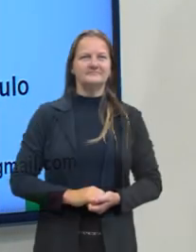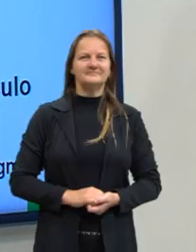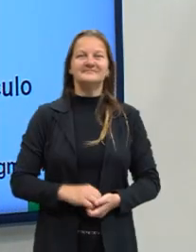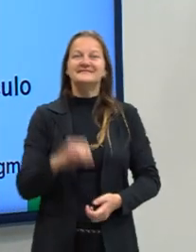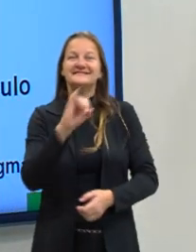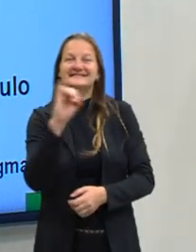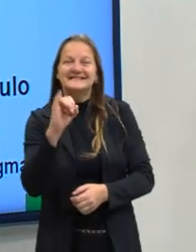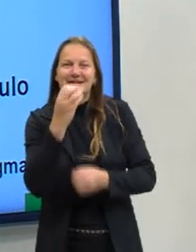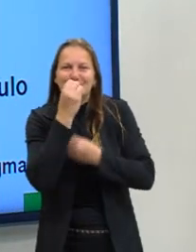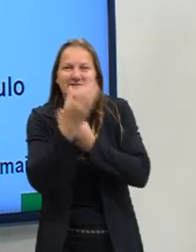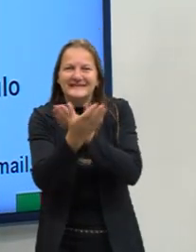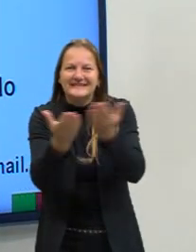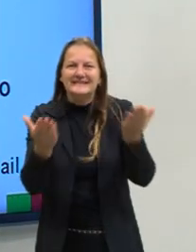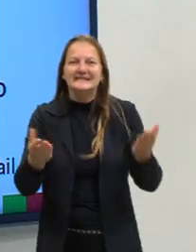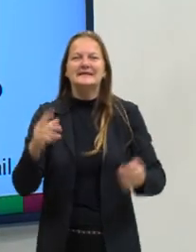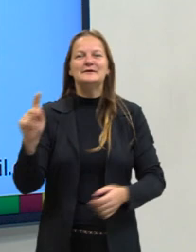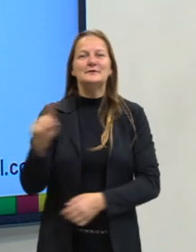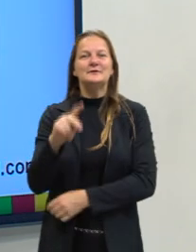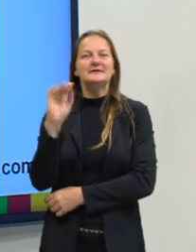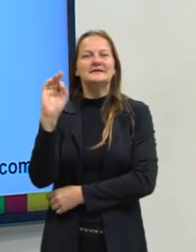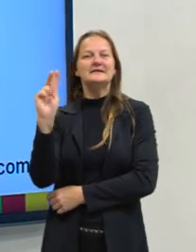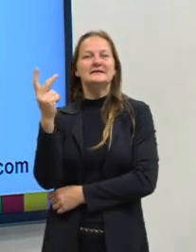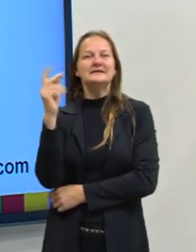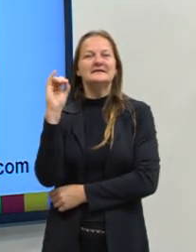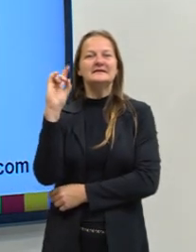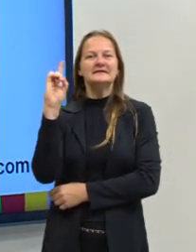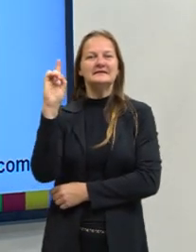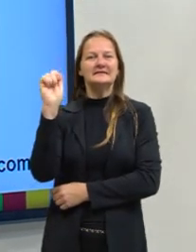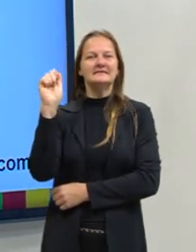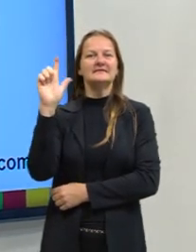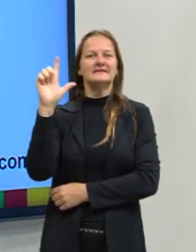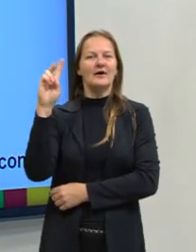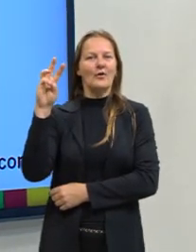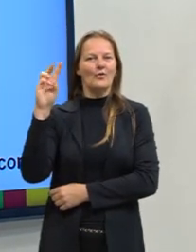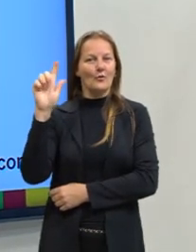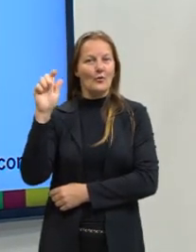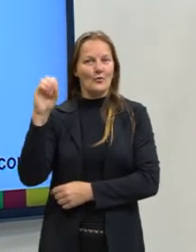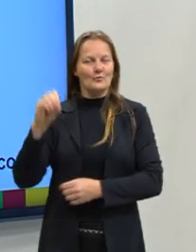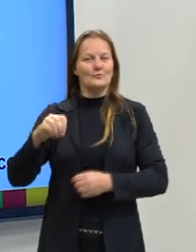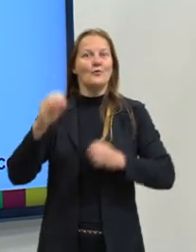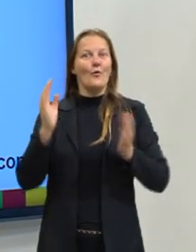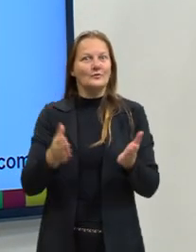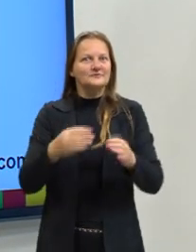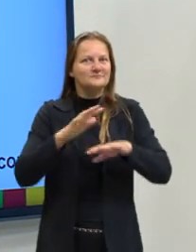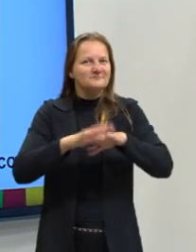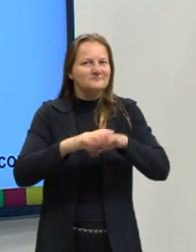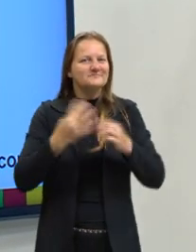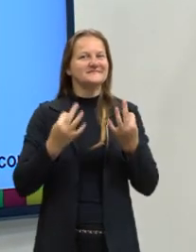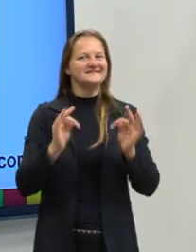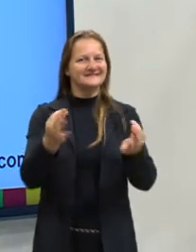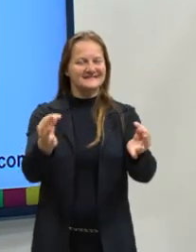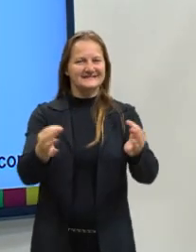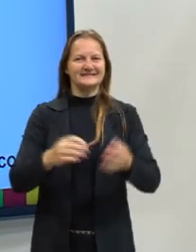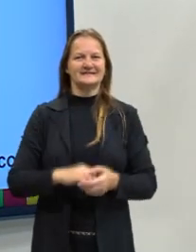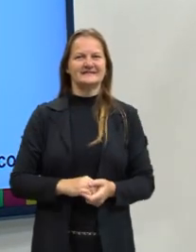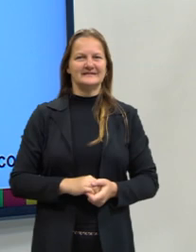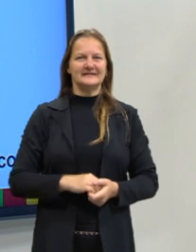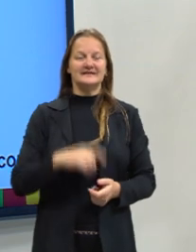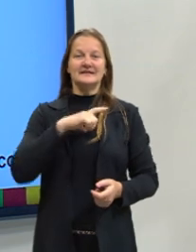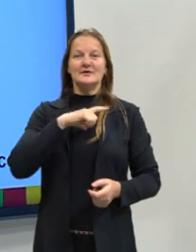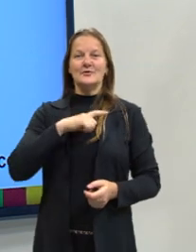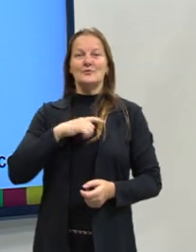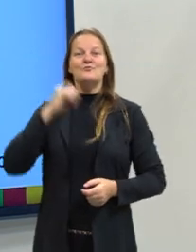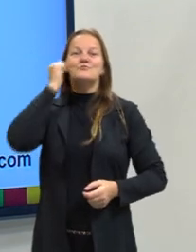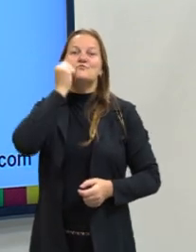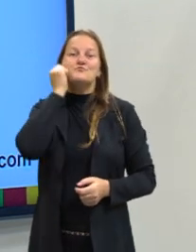Olá tudo bem eu sou o professor Hidalgo estamos começando mais uma aula de matemática e suas Tecnologias eu tenho eu sou